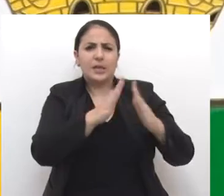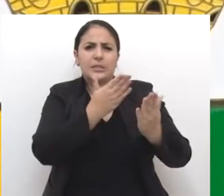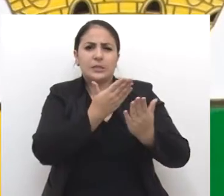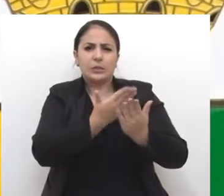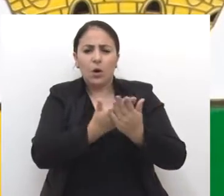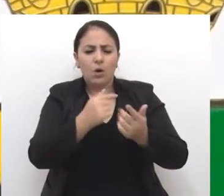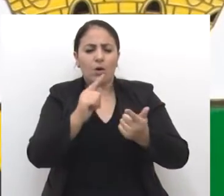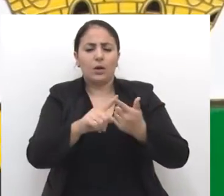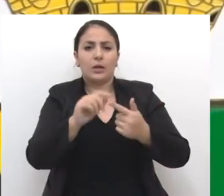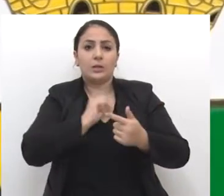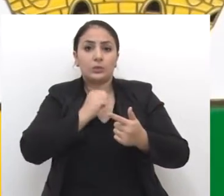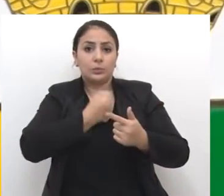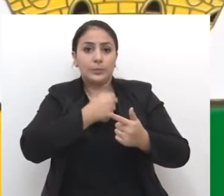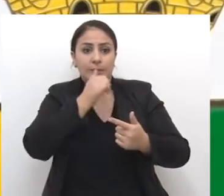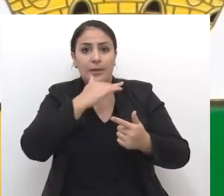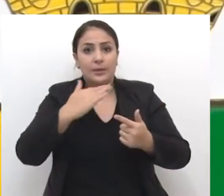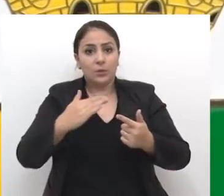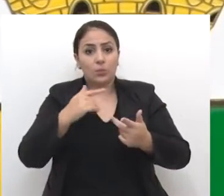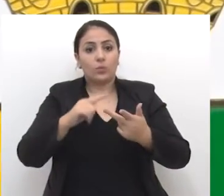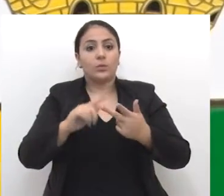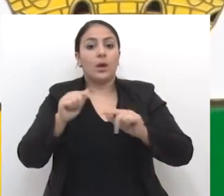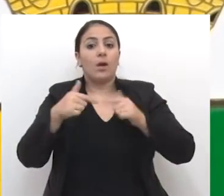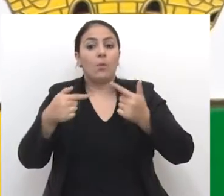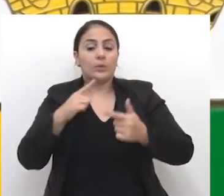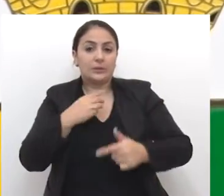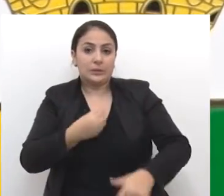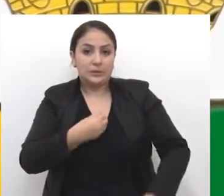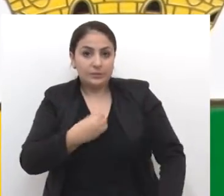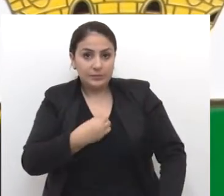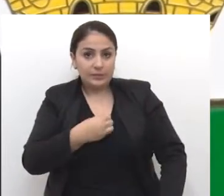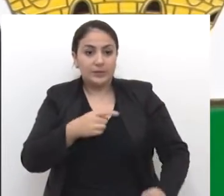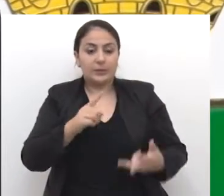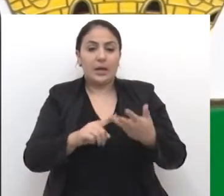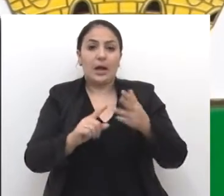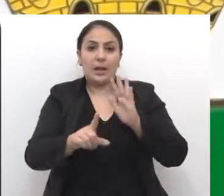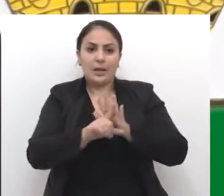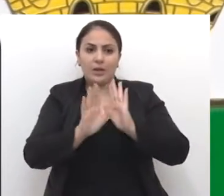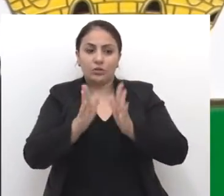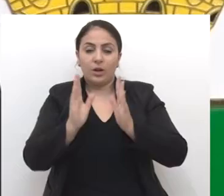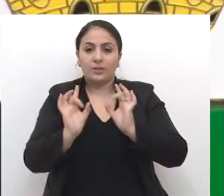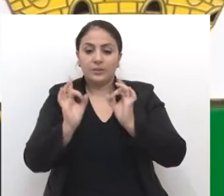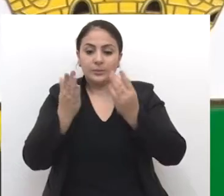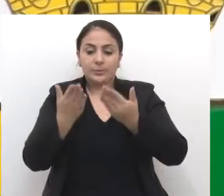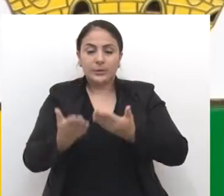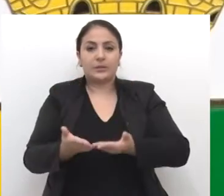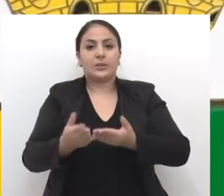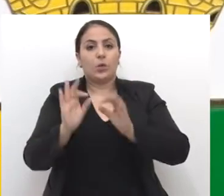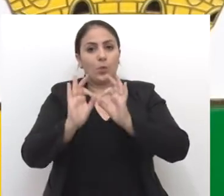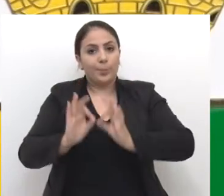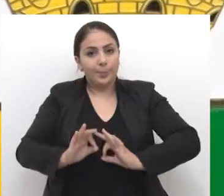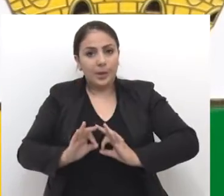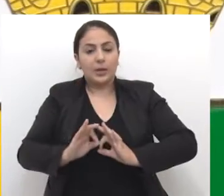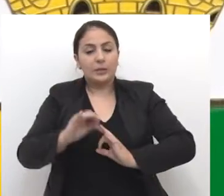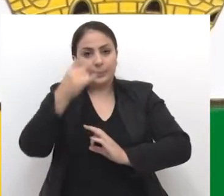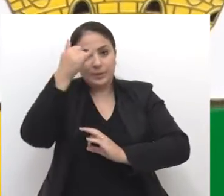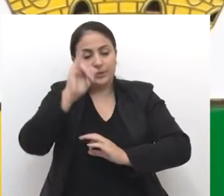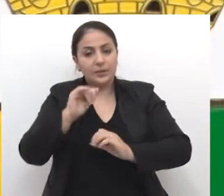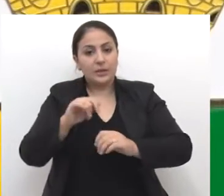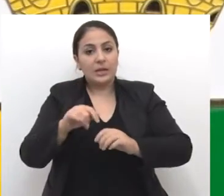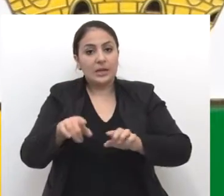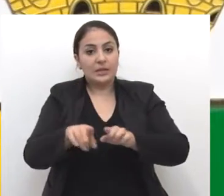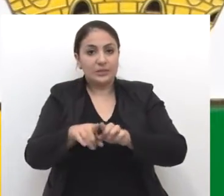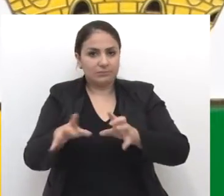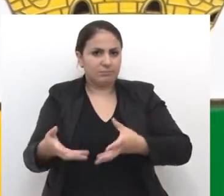o número de alunos, onde ela está localizada, a legislação já específica do plano de prevenção e combate a incêndio que